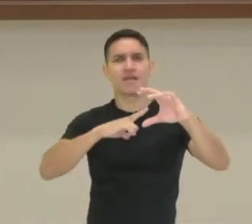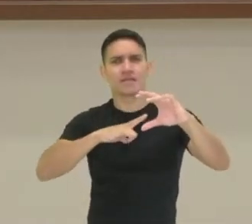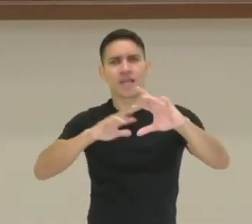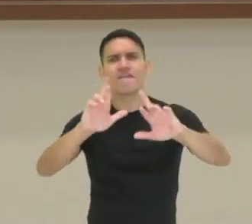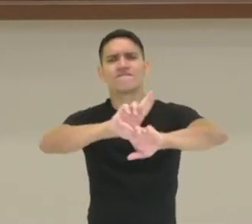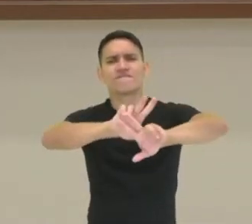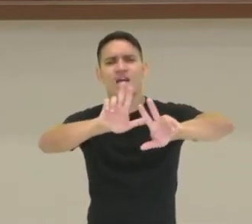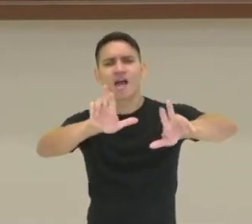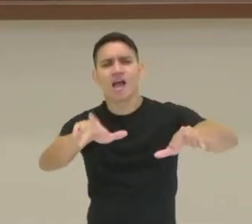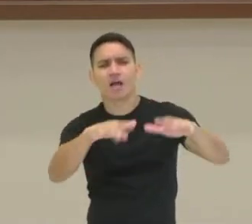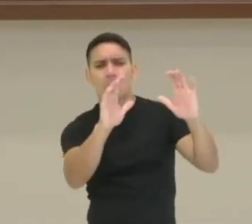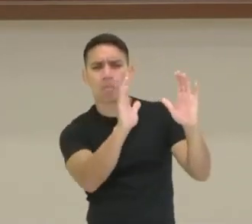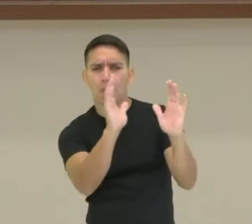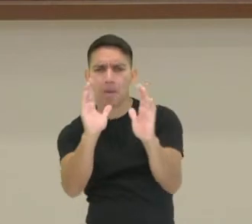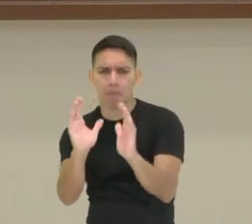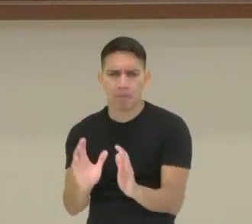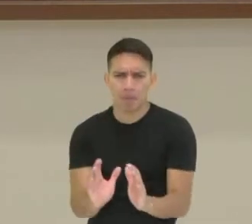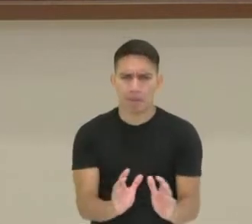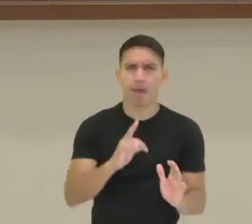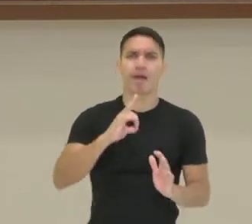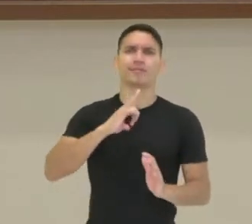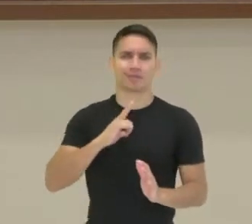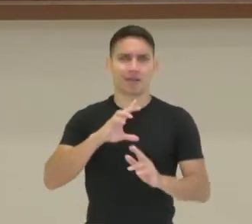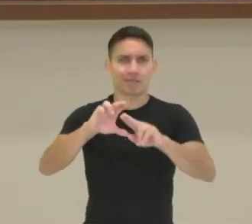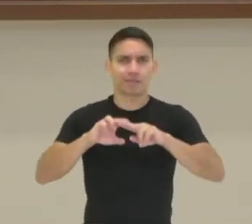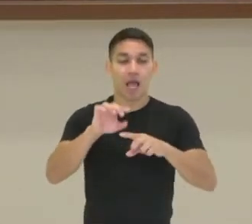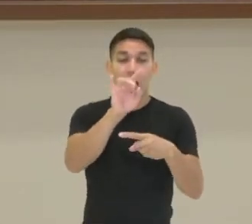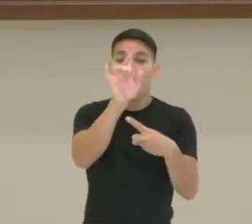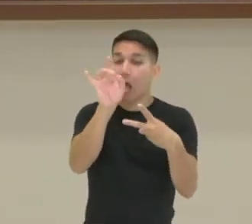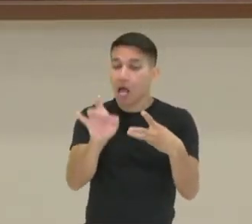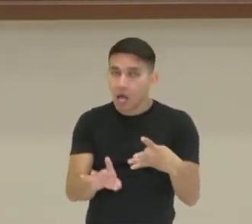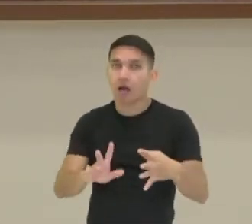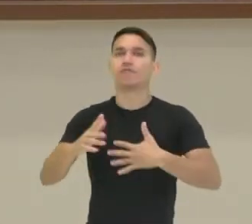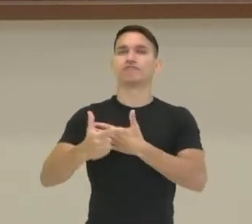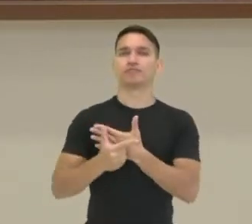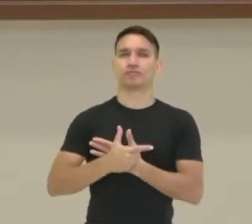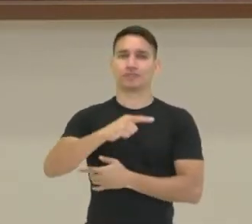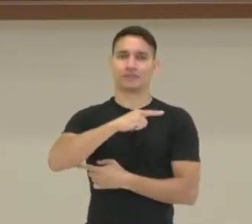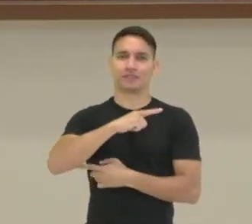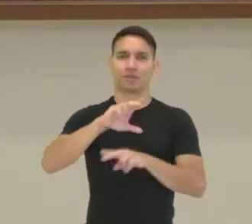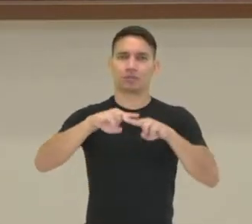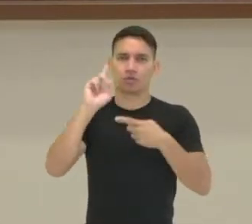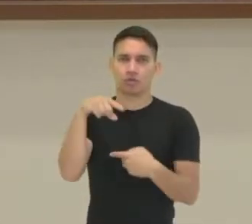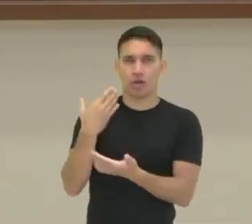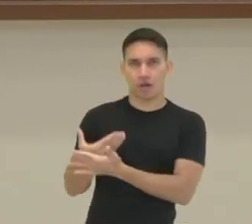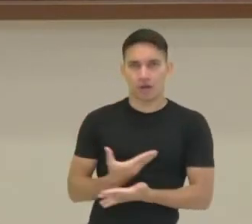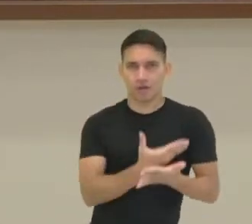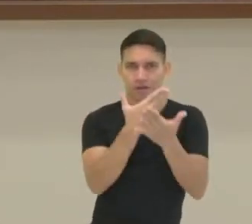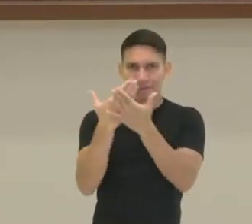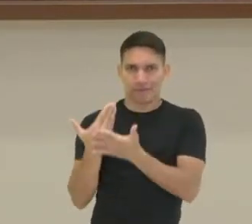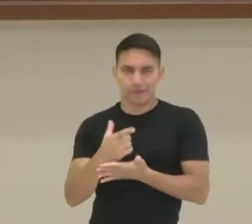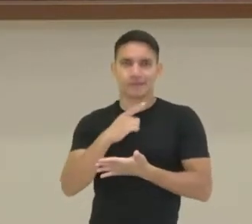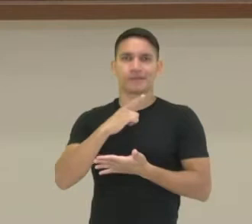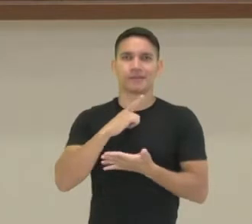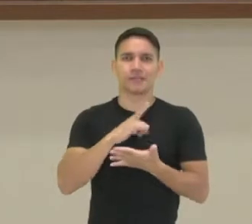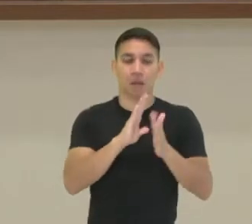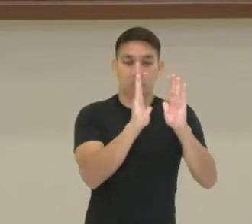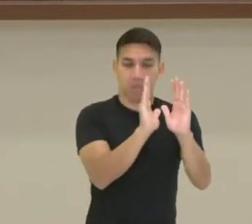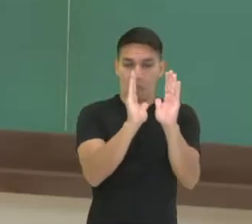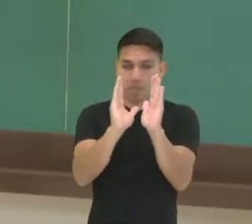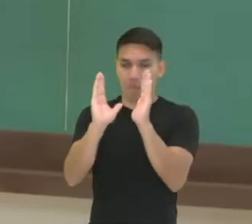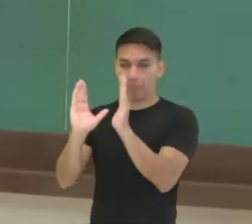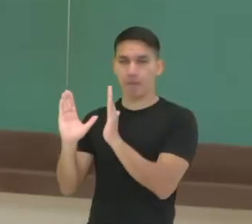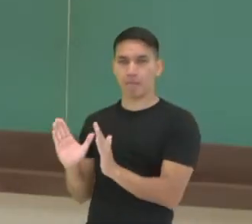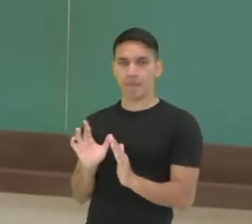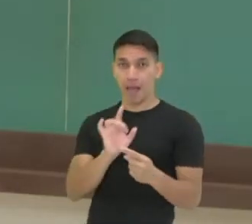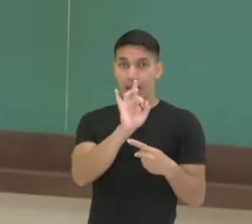e cada uma dessas estruturas tem uma função. Então, nós vamos estudar por partes,